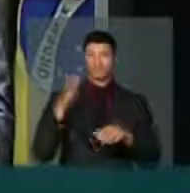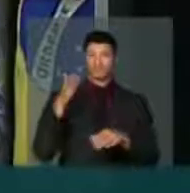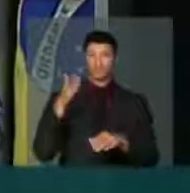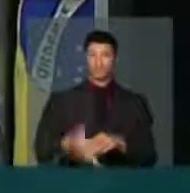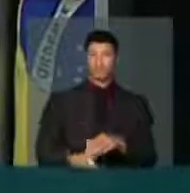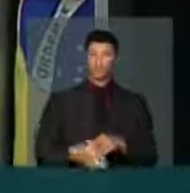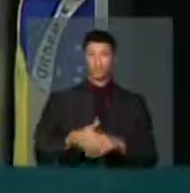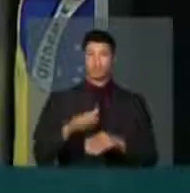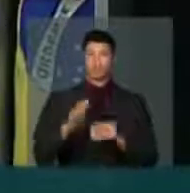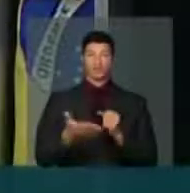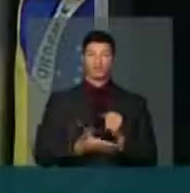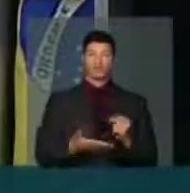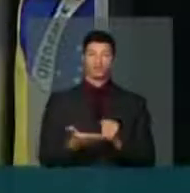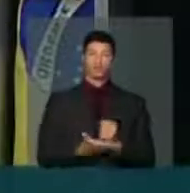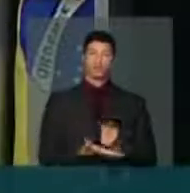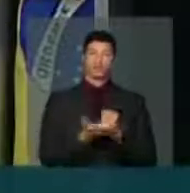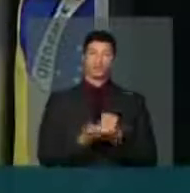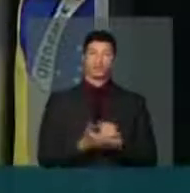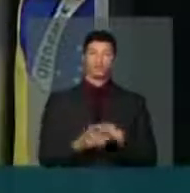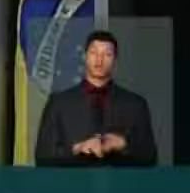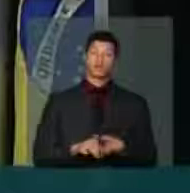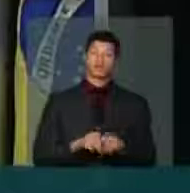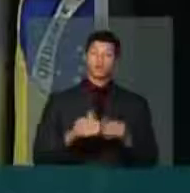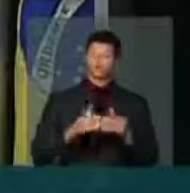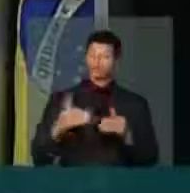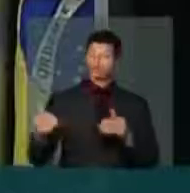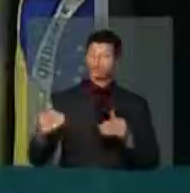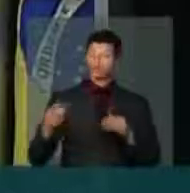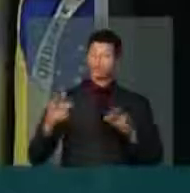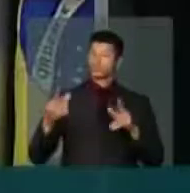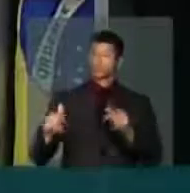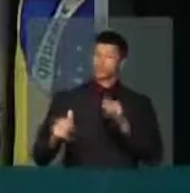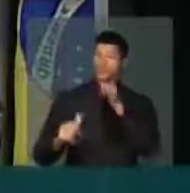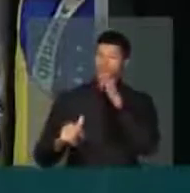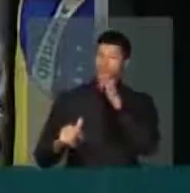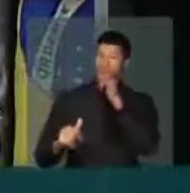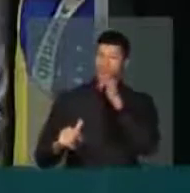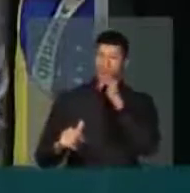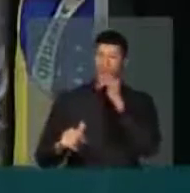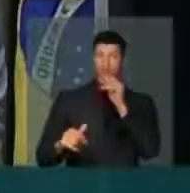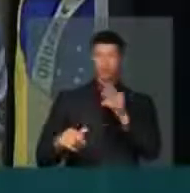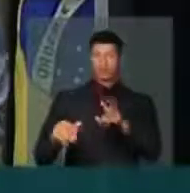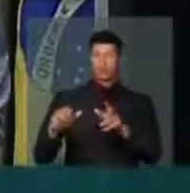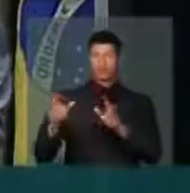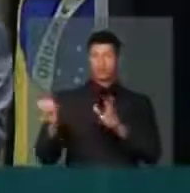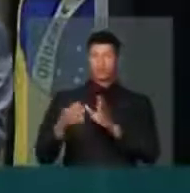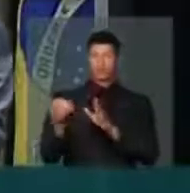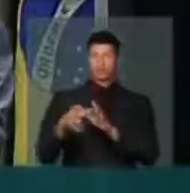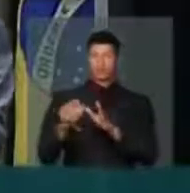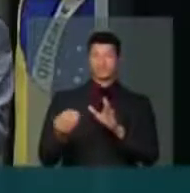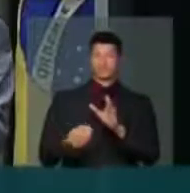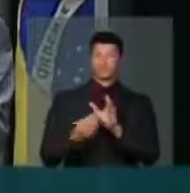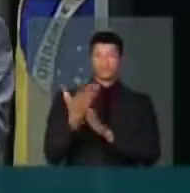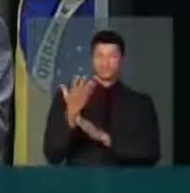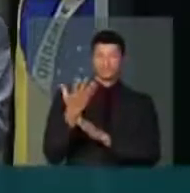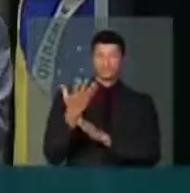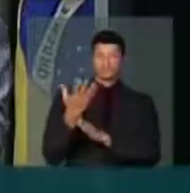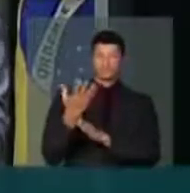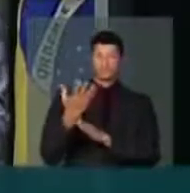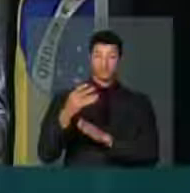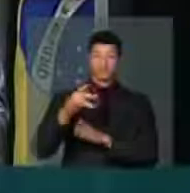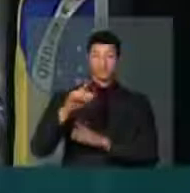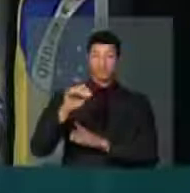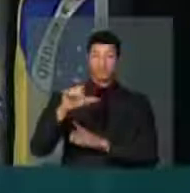diretamente suas subsidiárias e na ponta de tudo, por exemplo, o recentemente criado